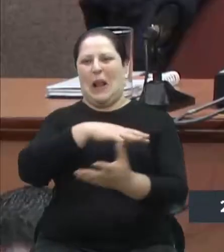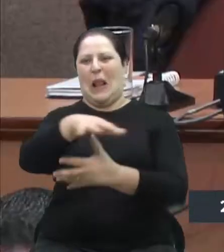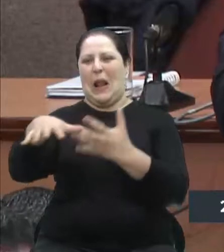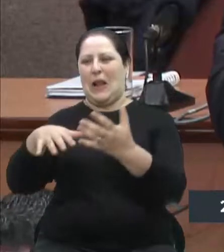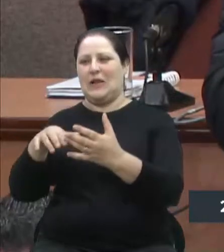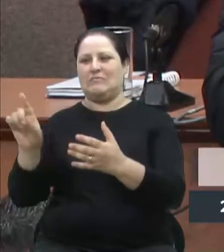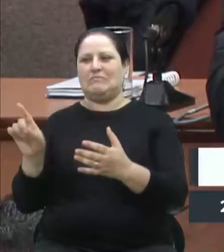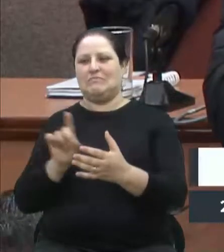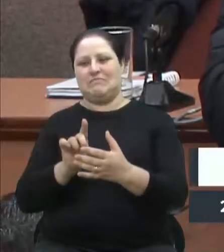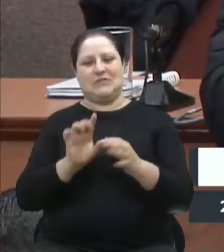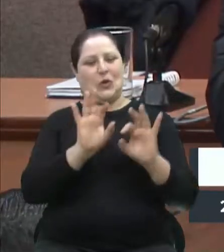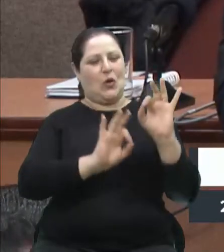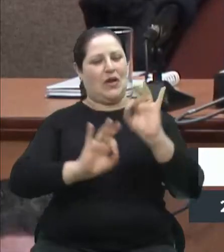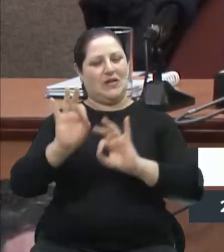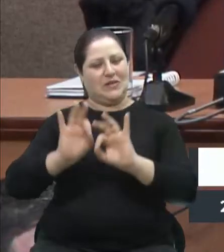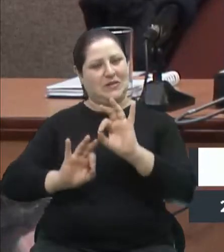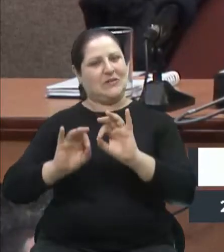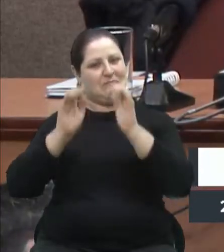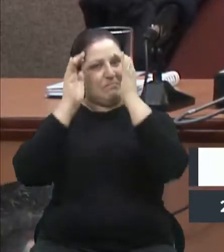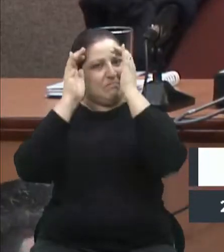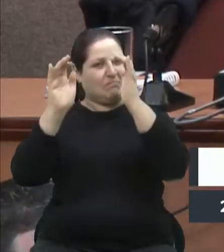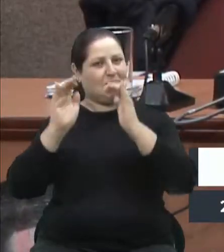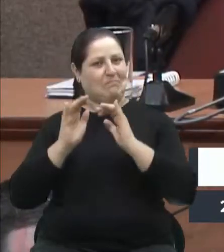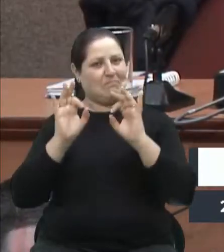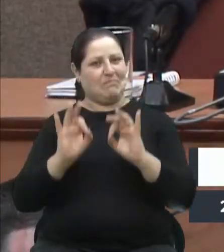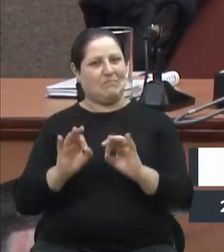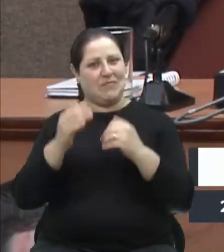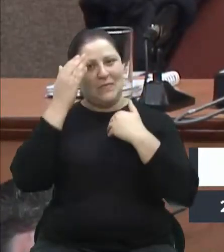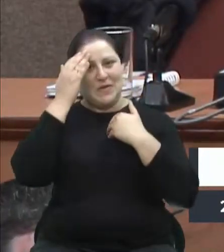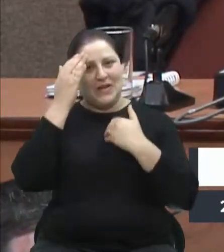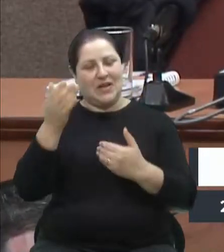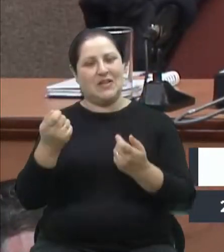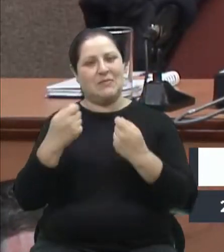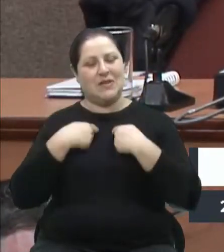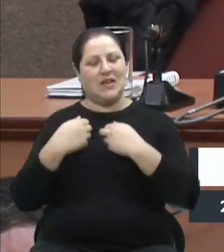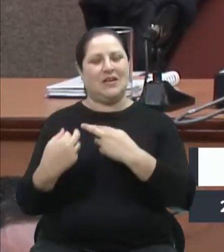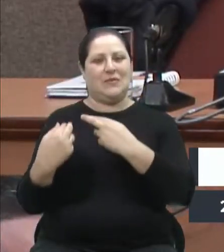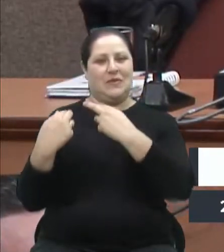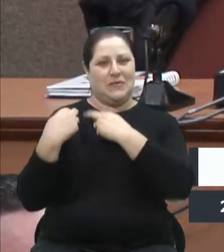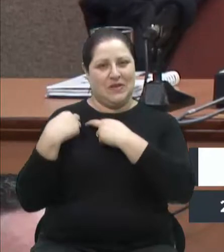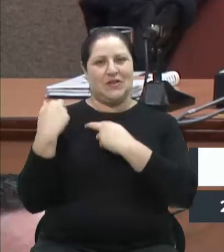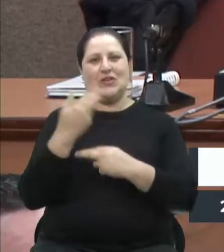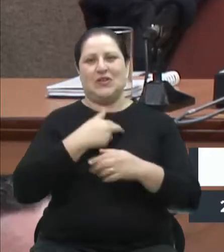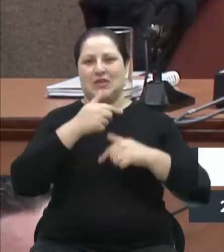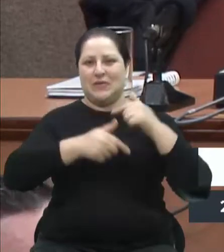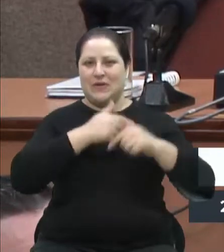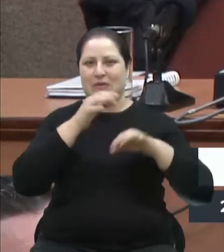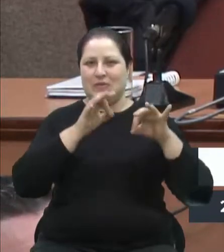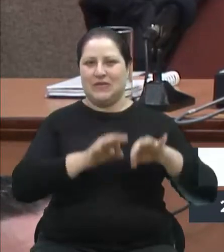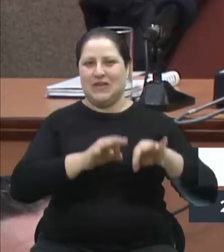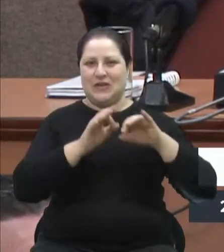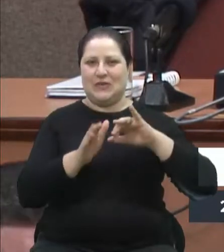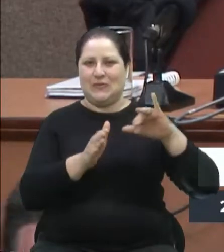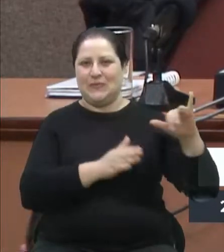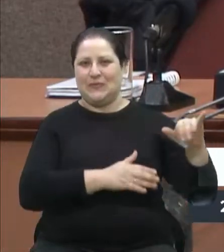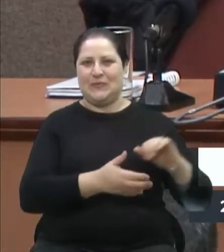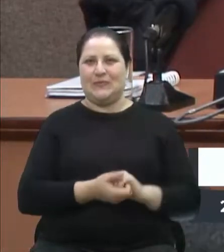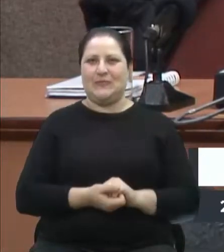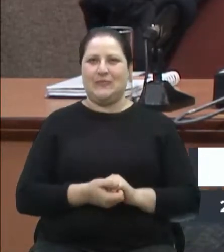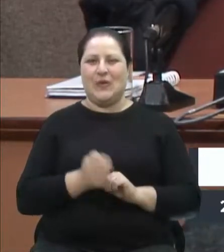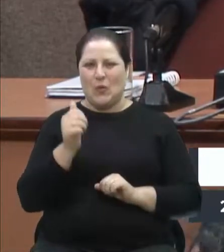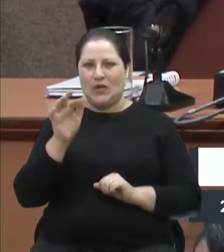agradecer Presidente por nos passar essa missão aí a gente acha que cumpriu com um êxito aí nós nesse segundos finais